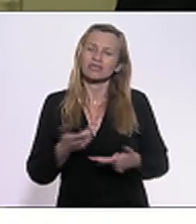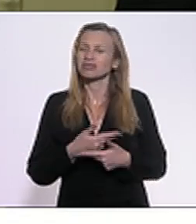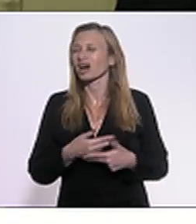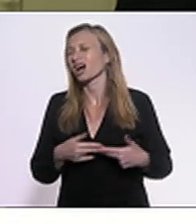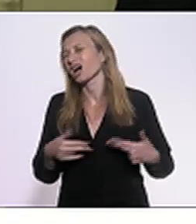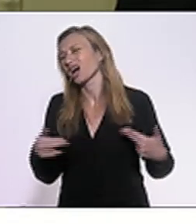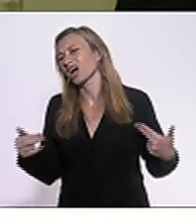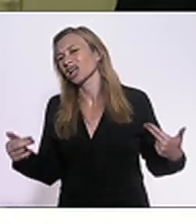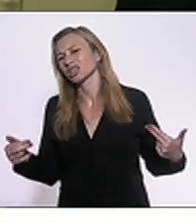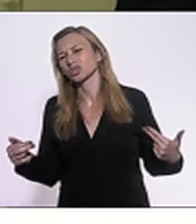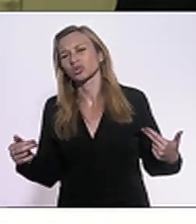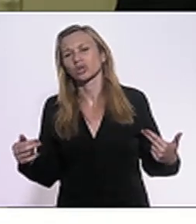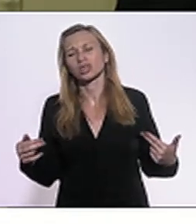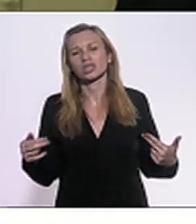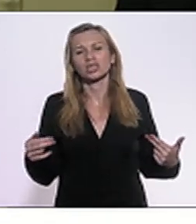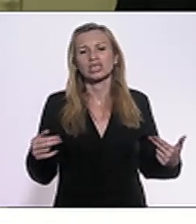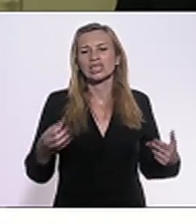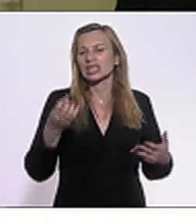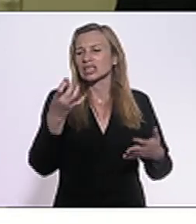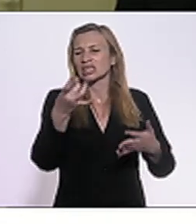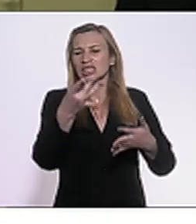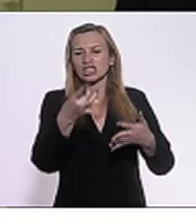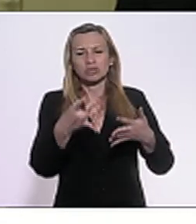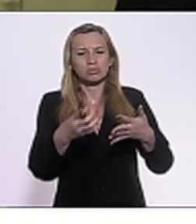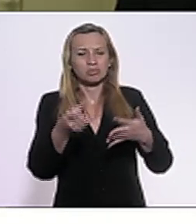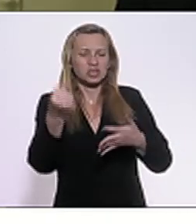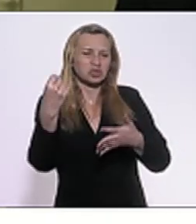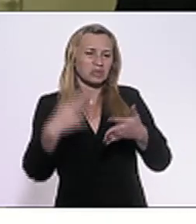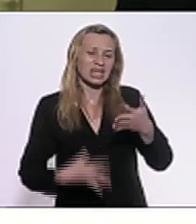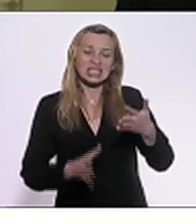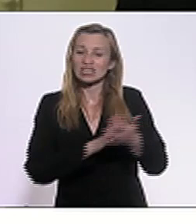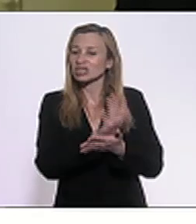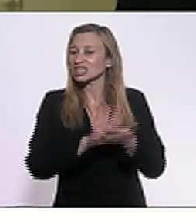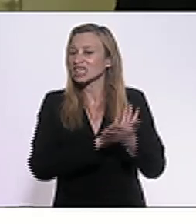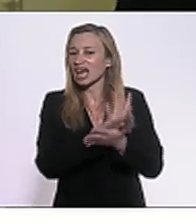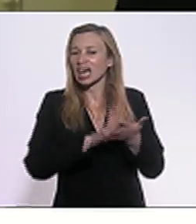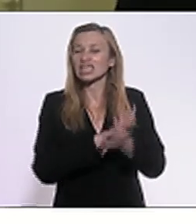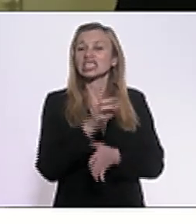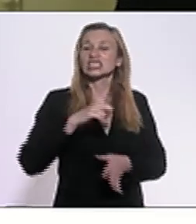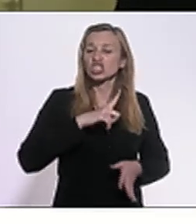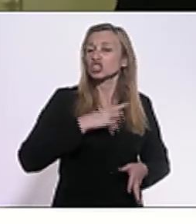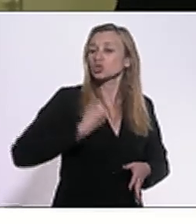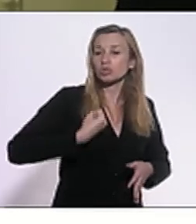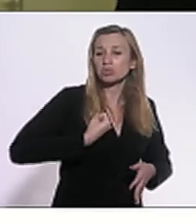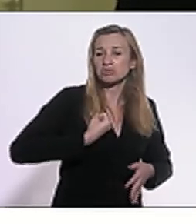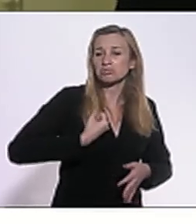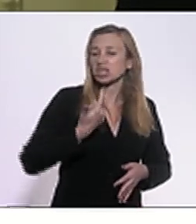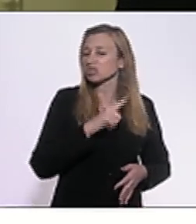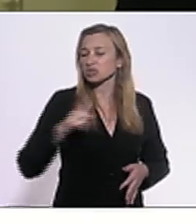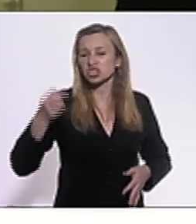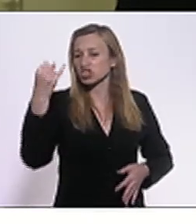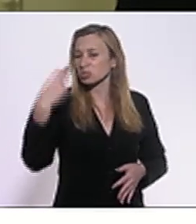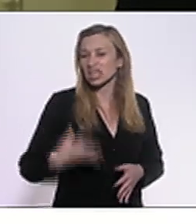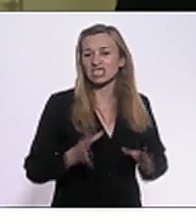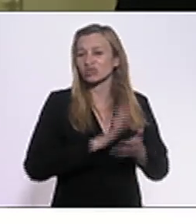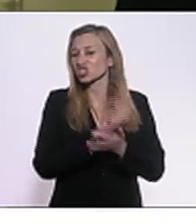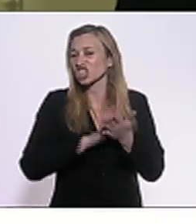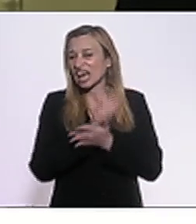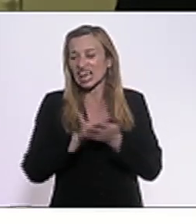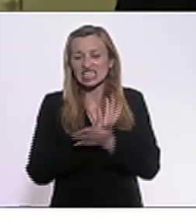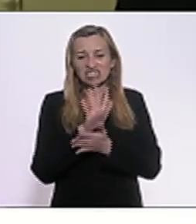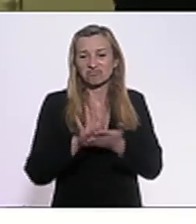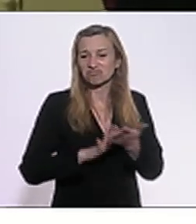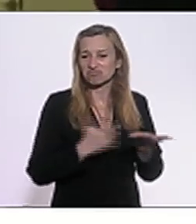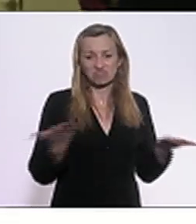coisa sem nota, sem explicação, sem justificativa. Você tem alguns números lá que estão postos e você não consegue explicar muito bem o porquê